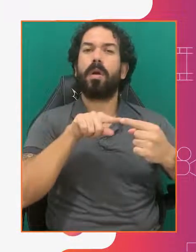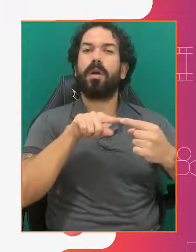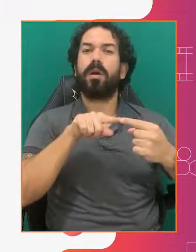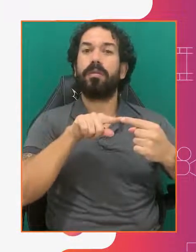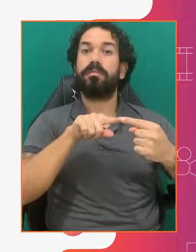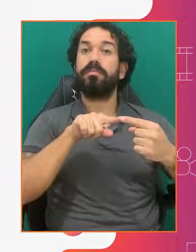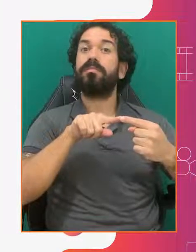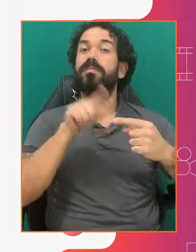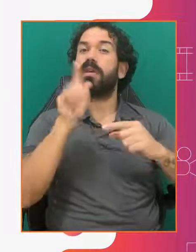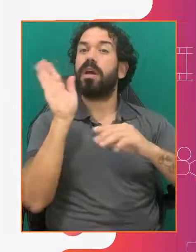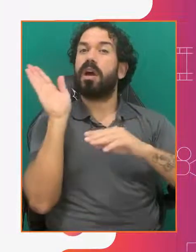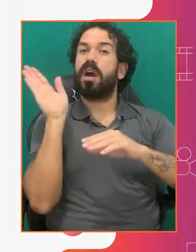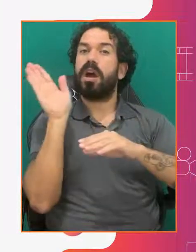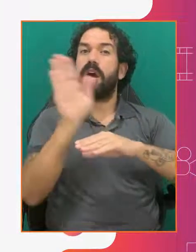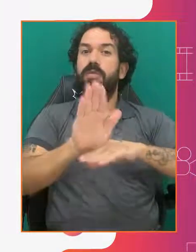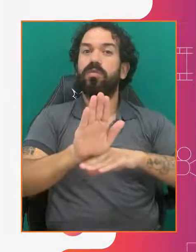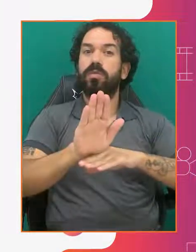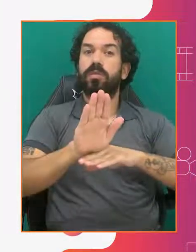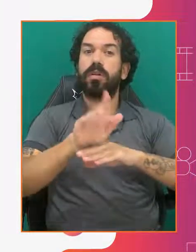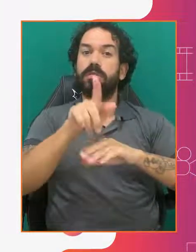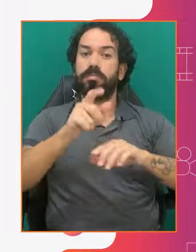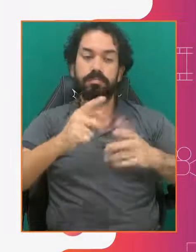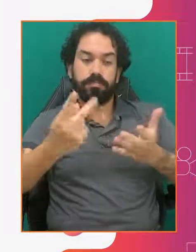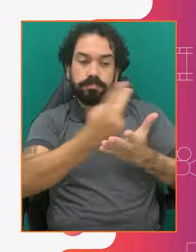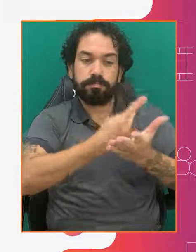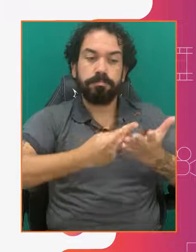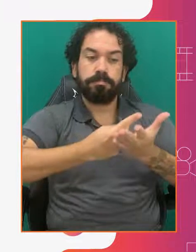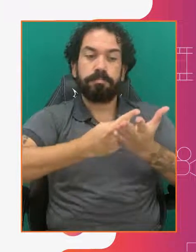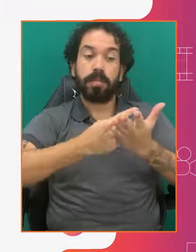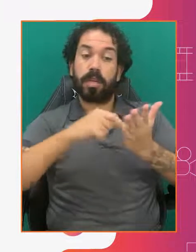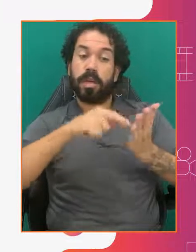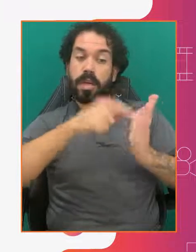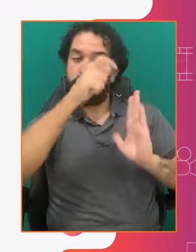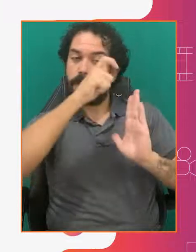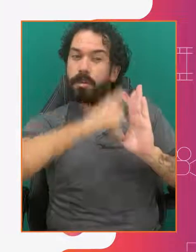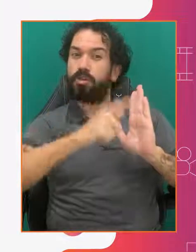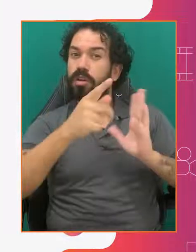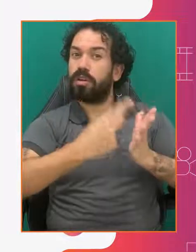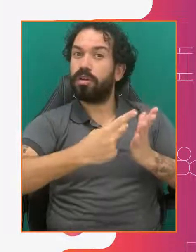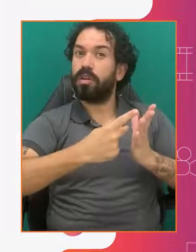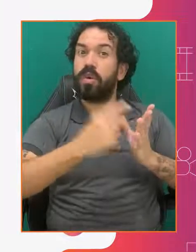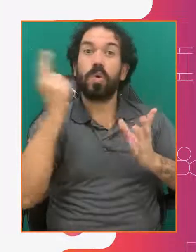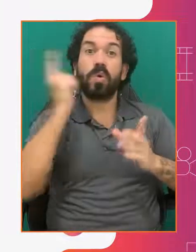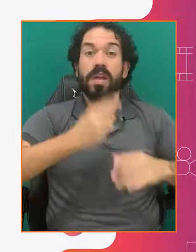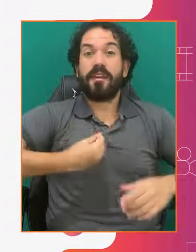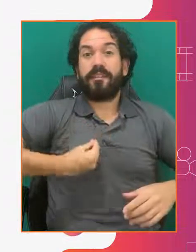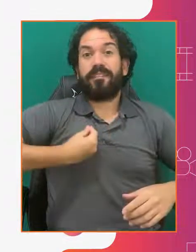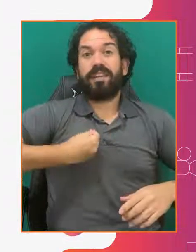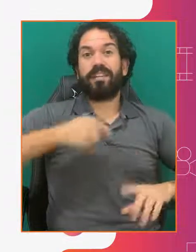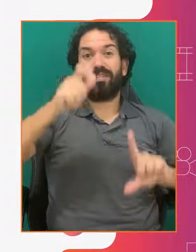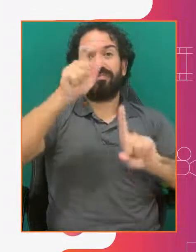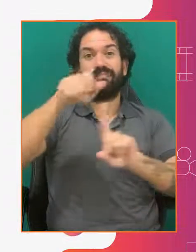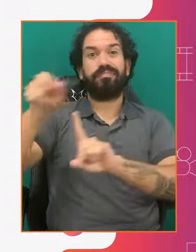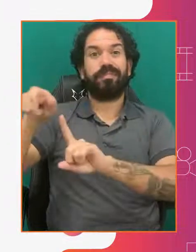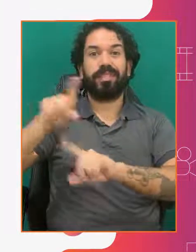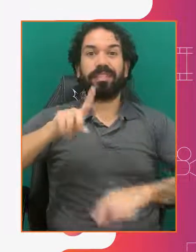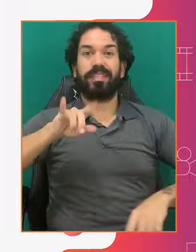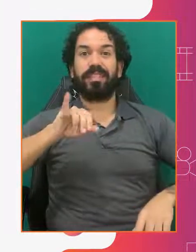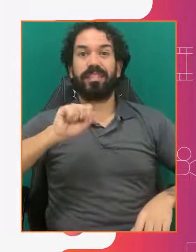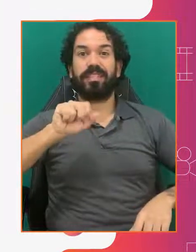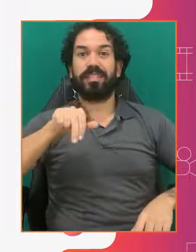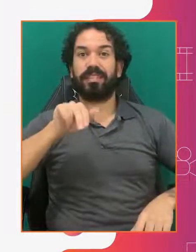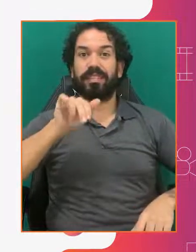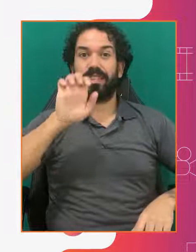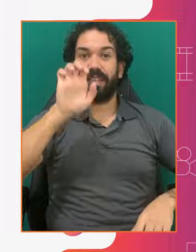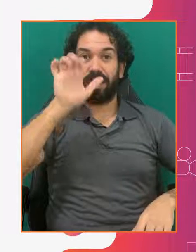auxiliar na tarefa de animar e dar vida aos personagens dos filmes da Disney, de forma de